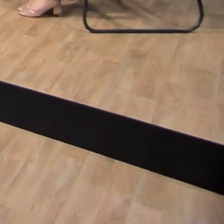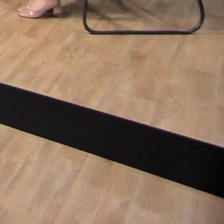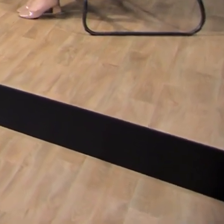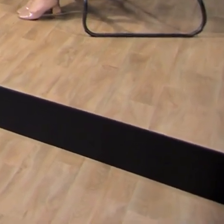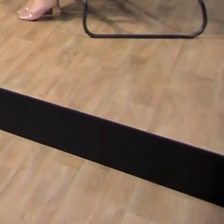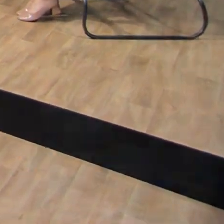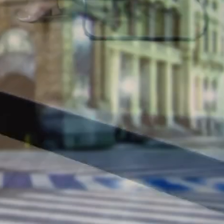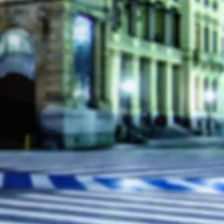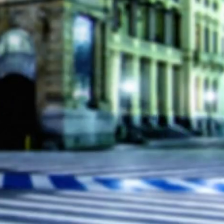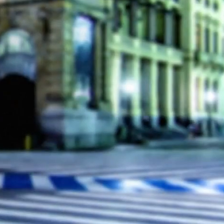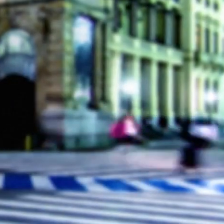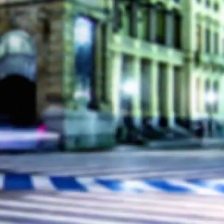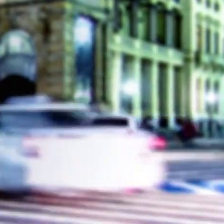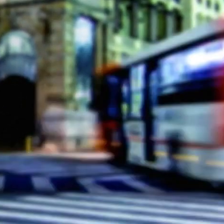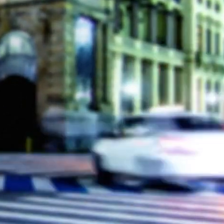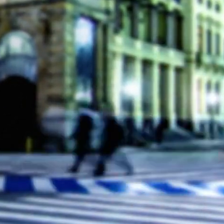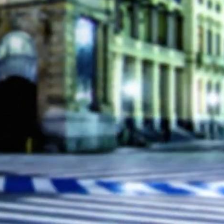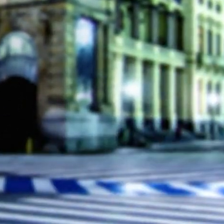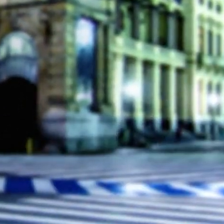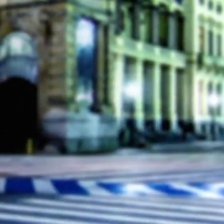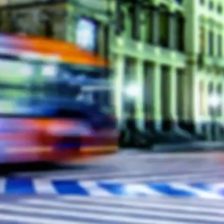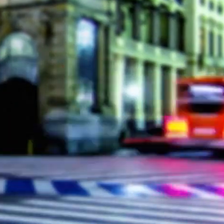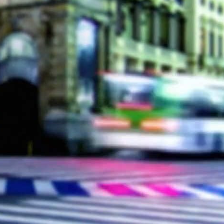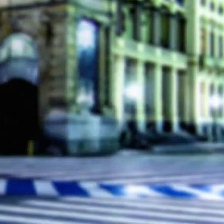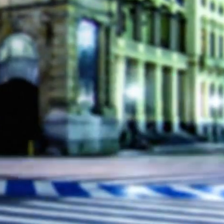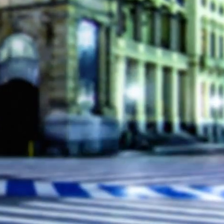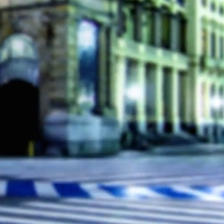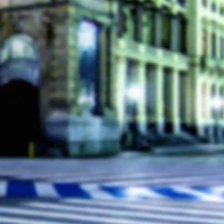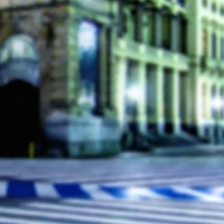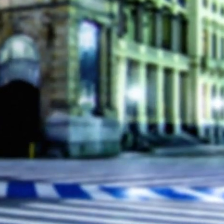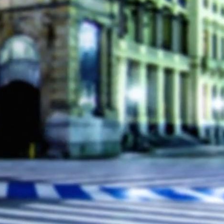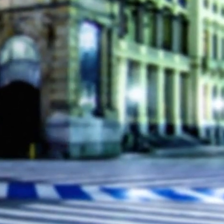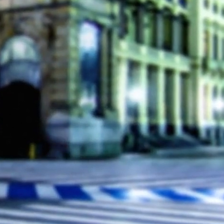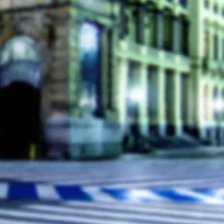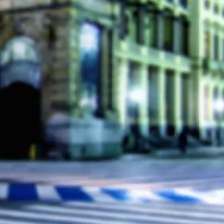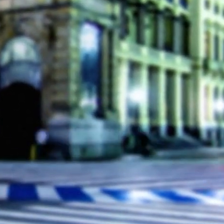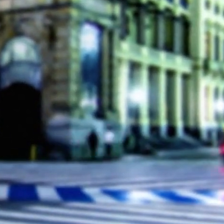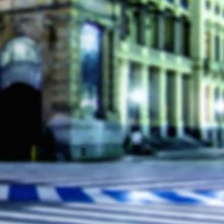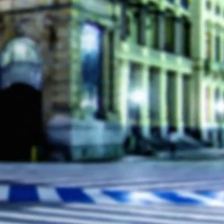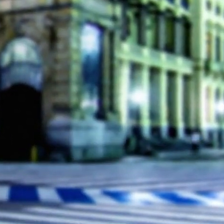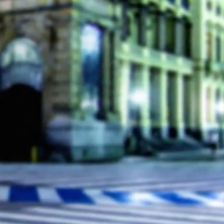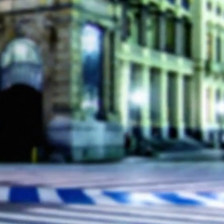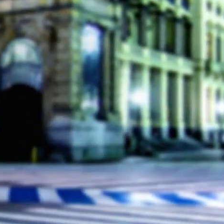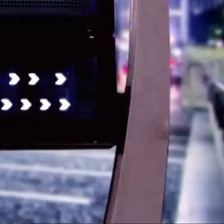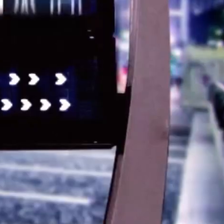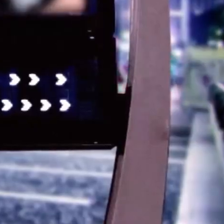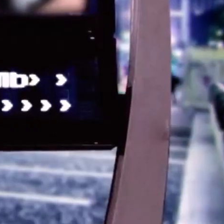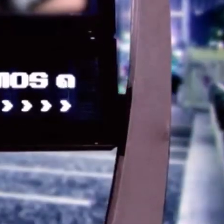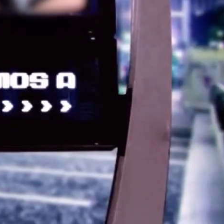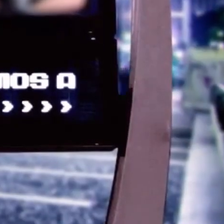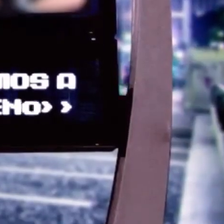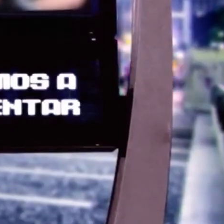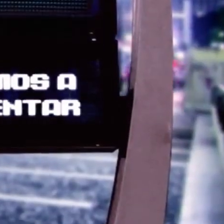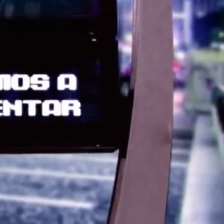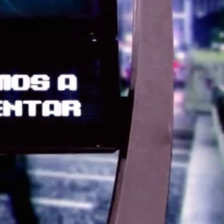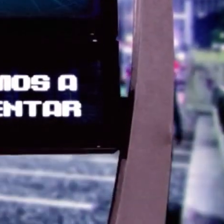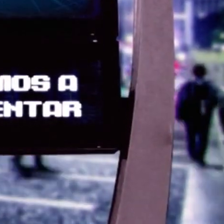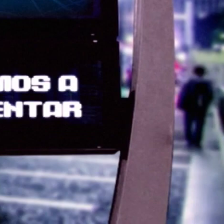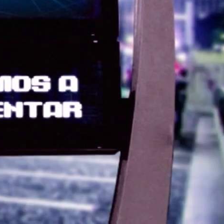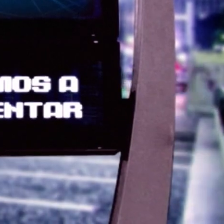risco os migrantes e refugiados mesmos e também o equipe de MSF. Uma pausinha aqui na nossa conversa,